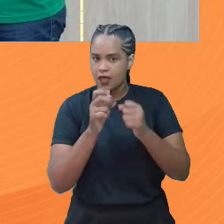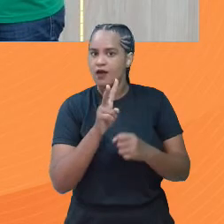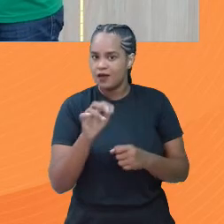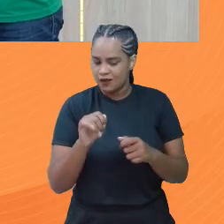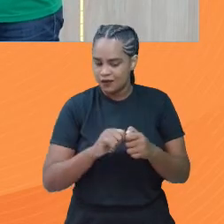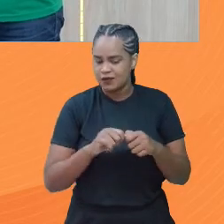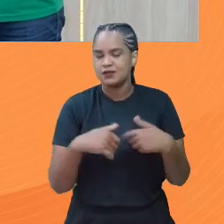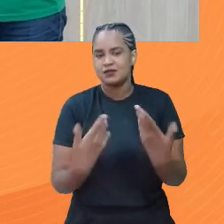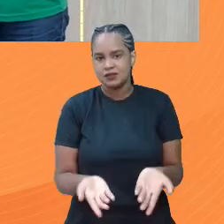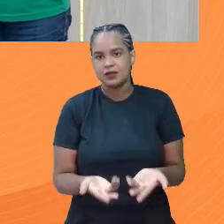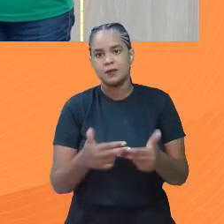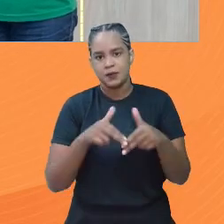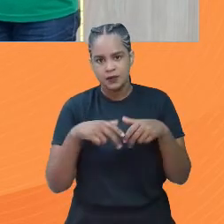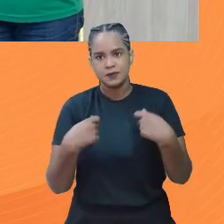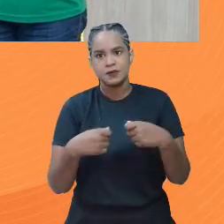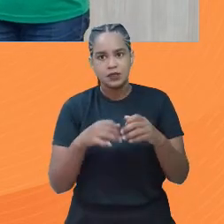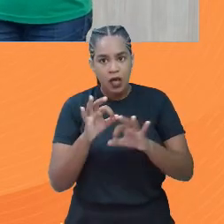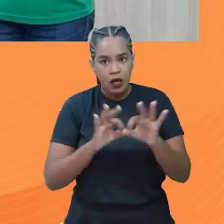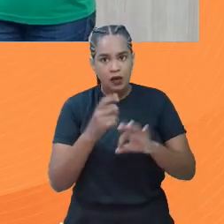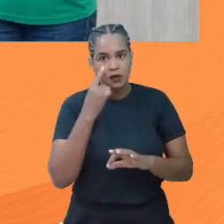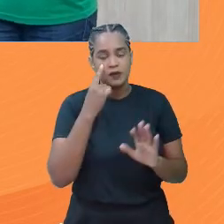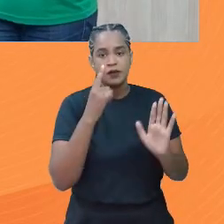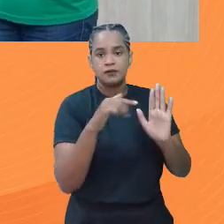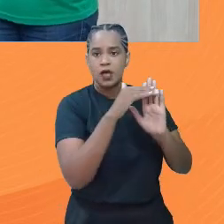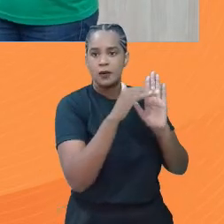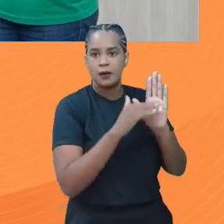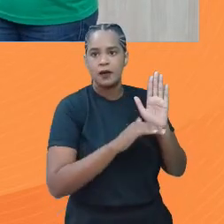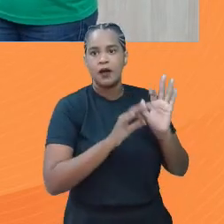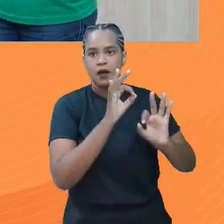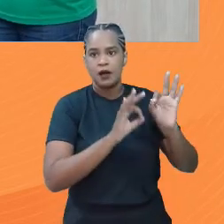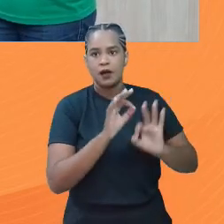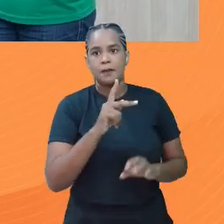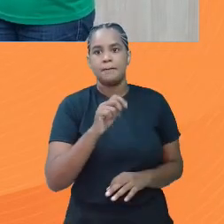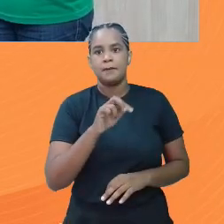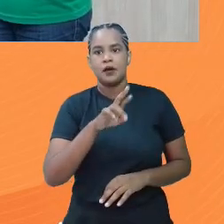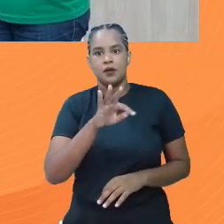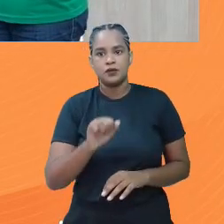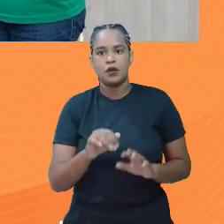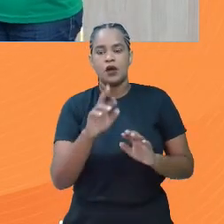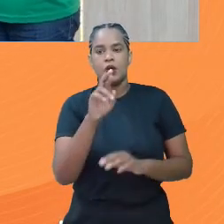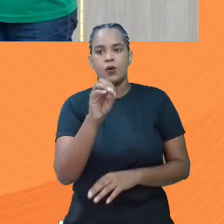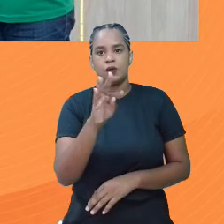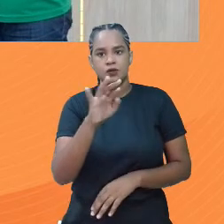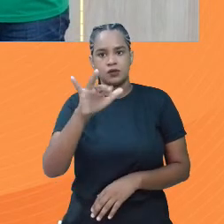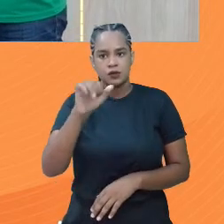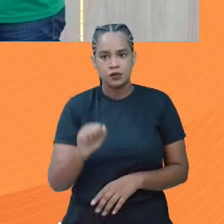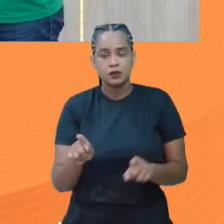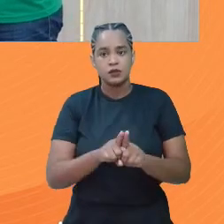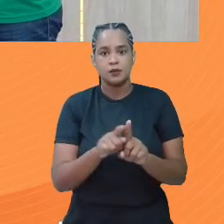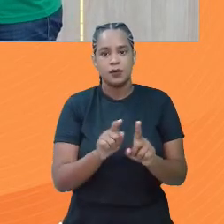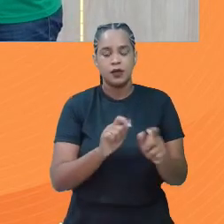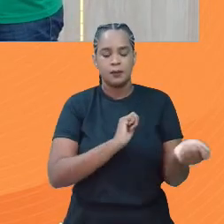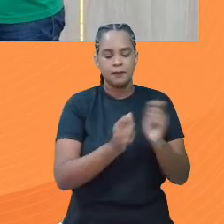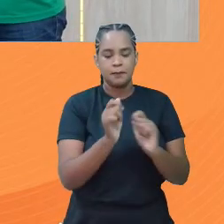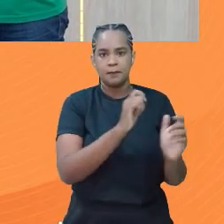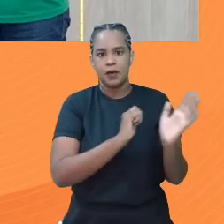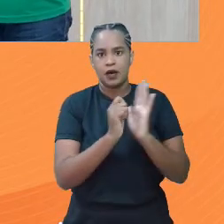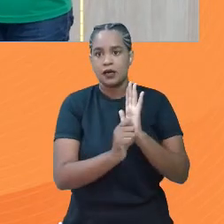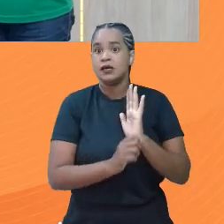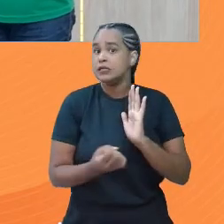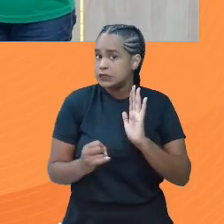planejamento, pauta, vai anotando aí, Andresa. Roteiro, a transcrição,